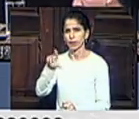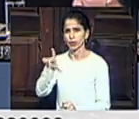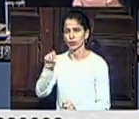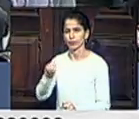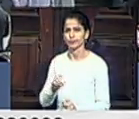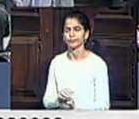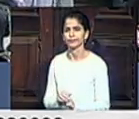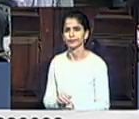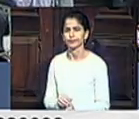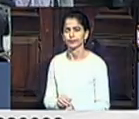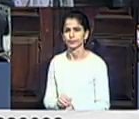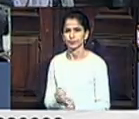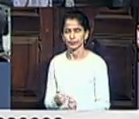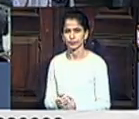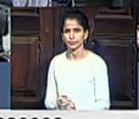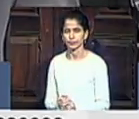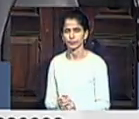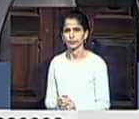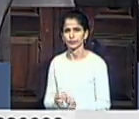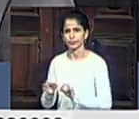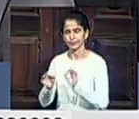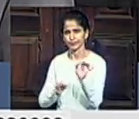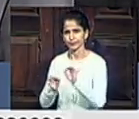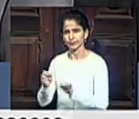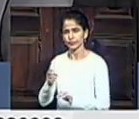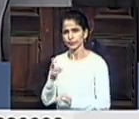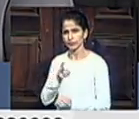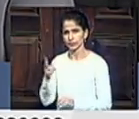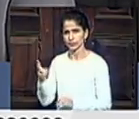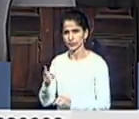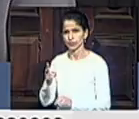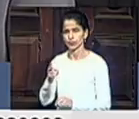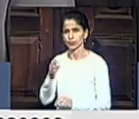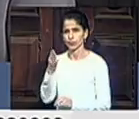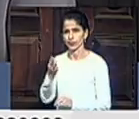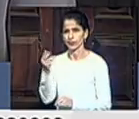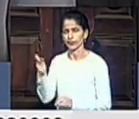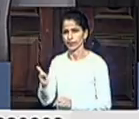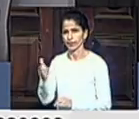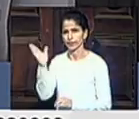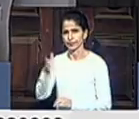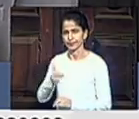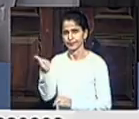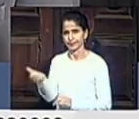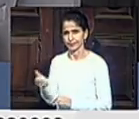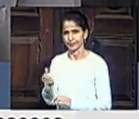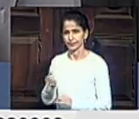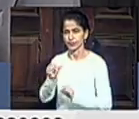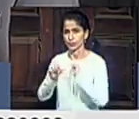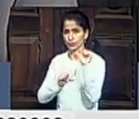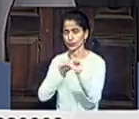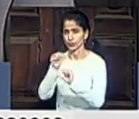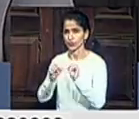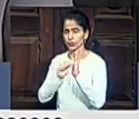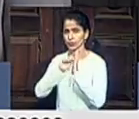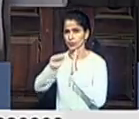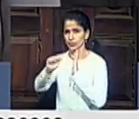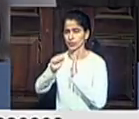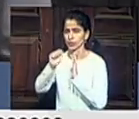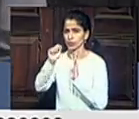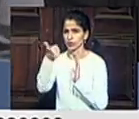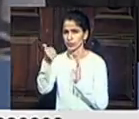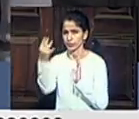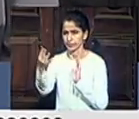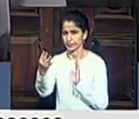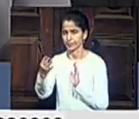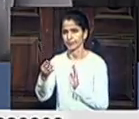Senhor presidente, projeto de lei 2242 de 16 que altera o artigo 14